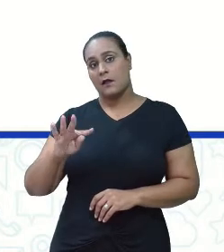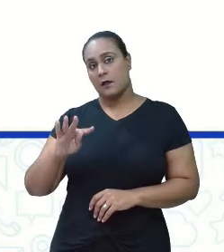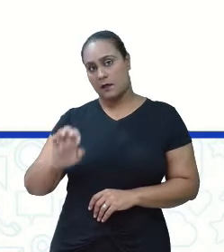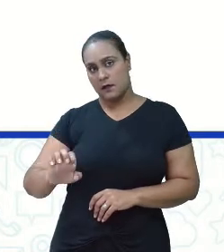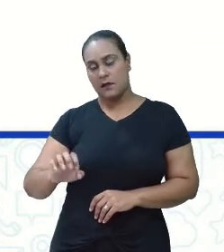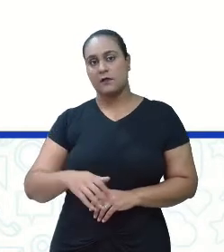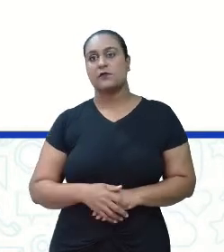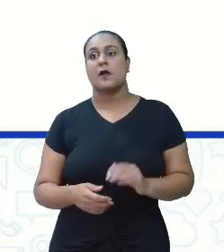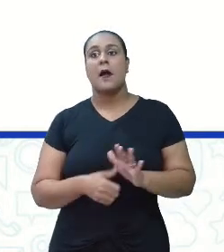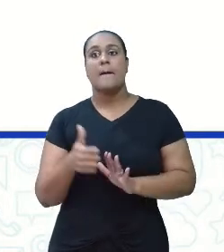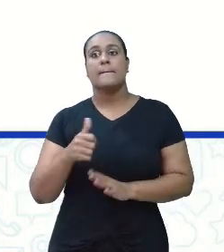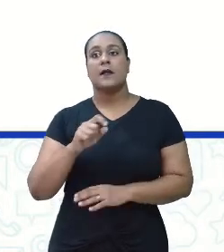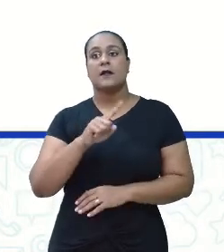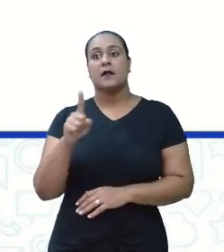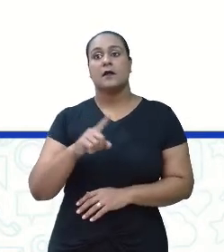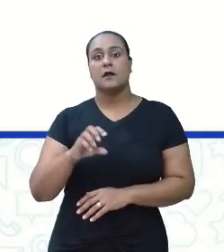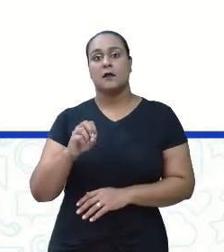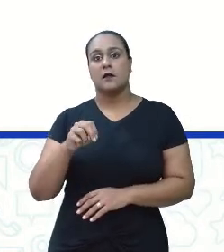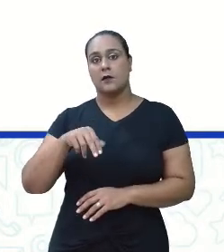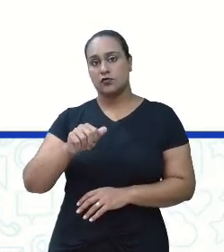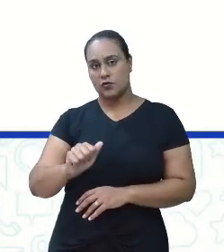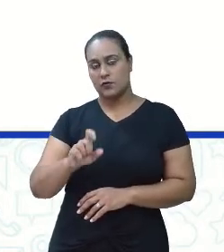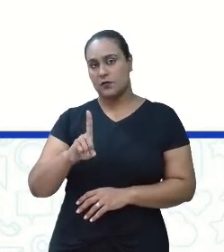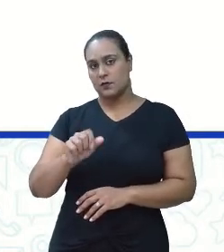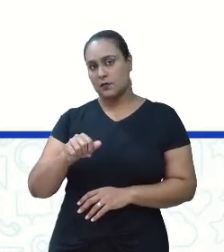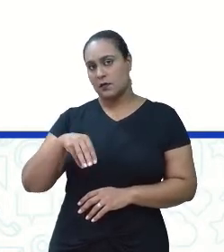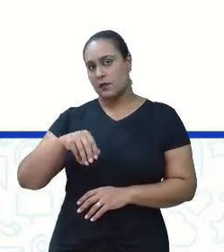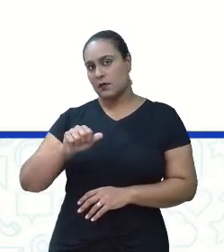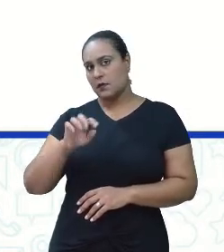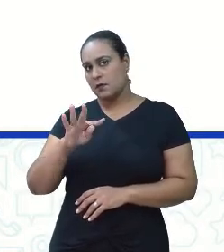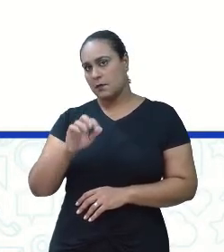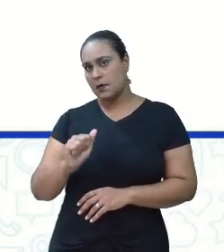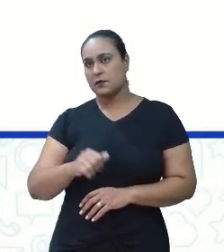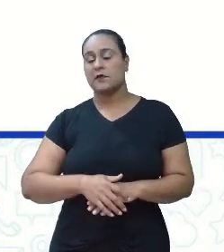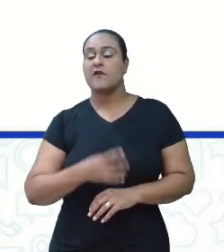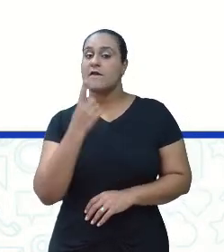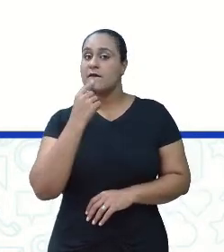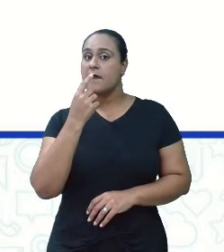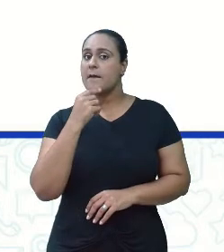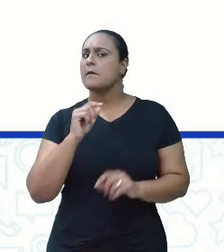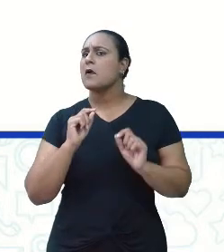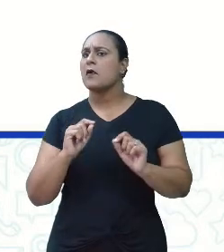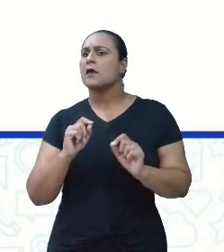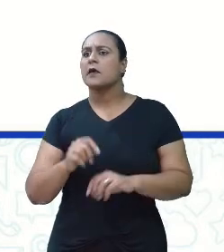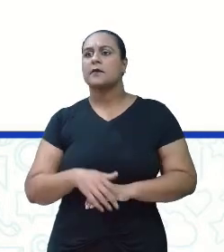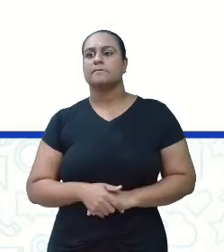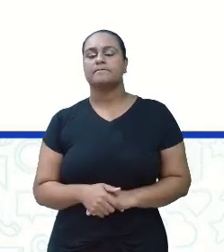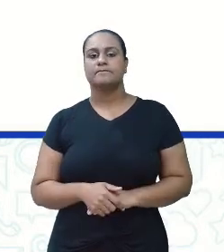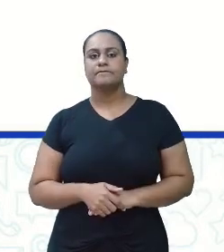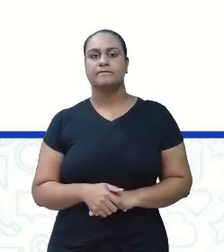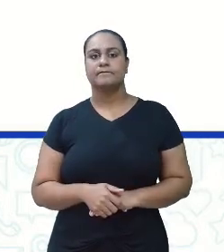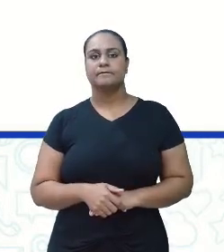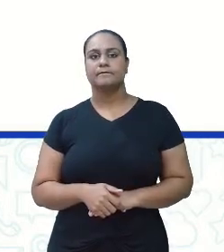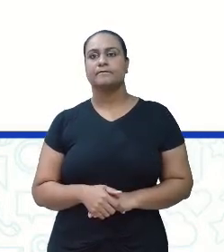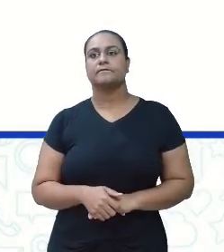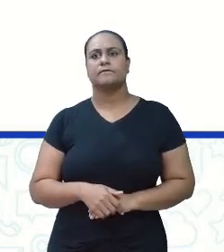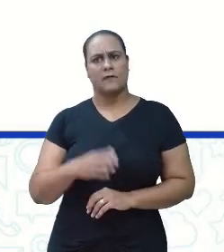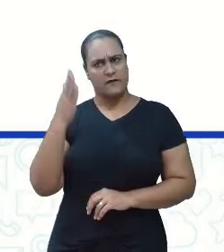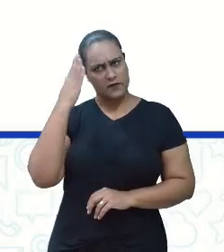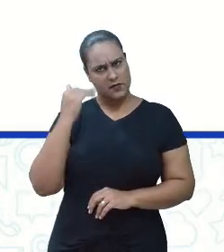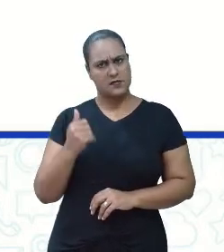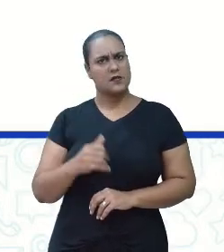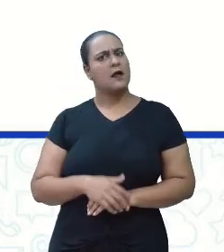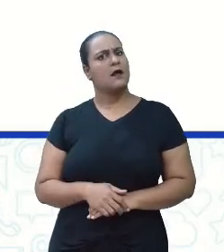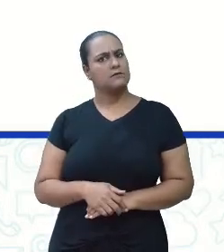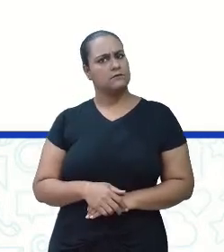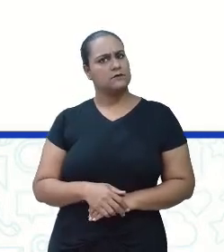primeira aqui é a Zona da Mata, né? Eu não sei, vocês conhecem, né? Lá no de vermelho lá é o que aquilo ali, hein? Vocês sabem, vocês